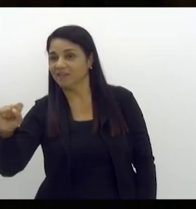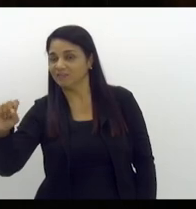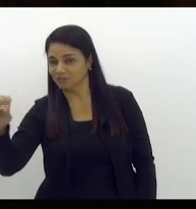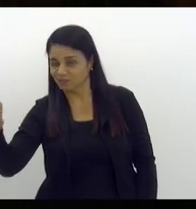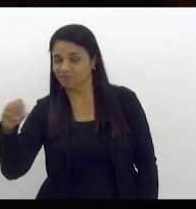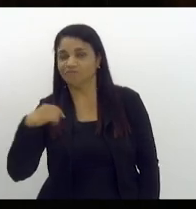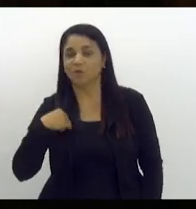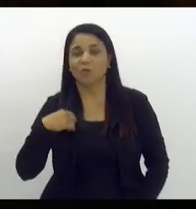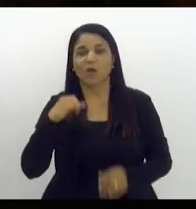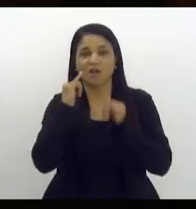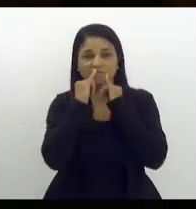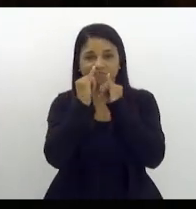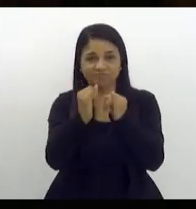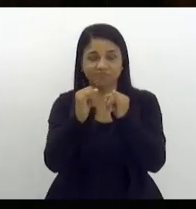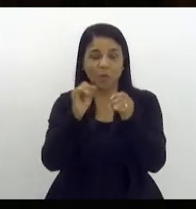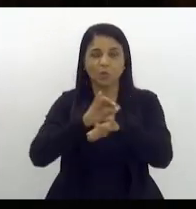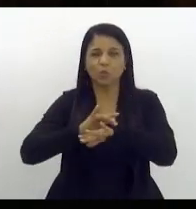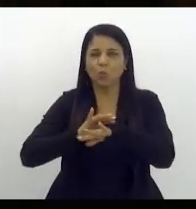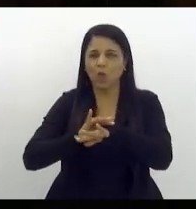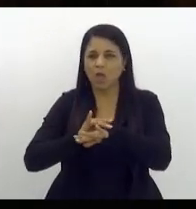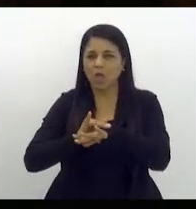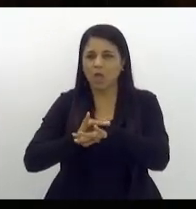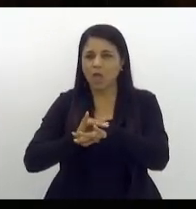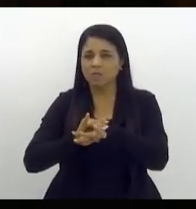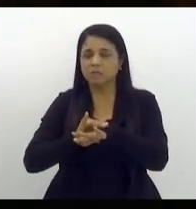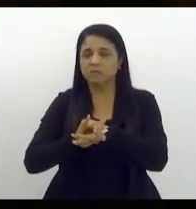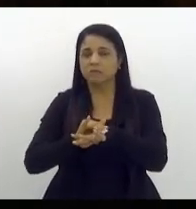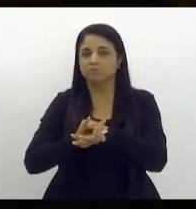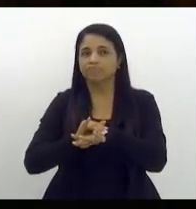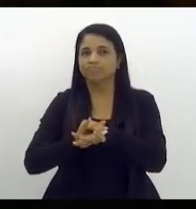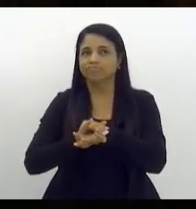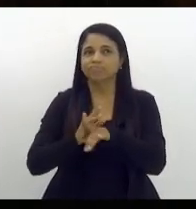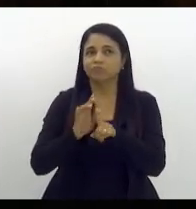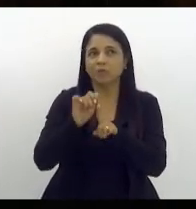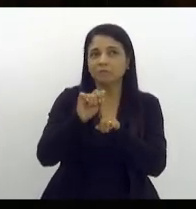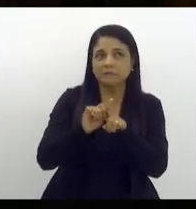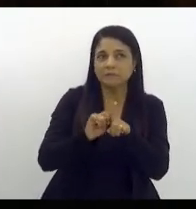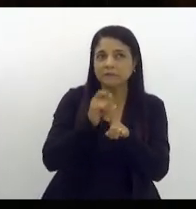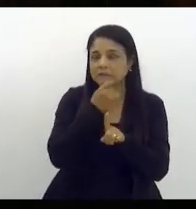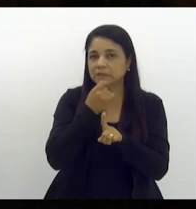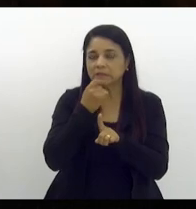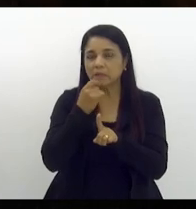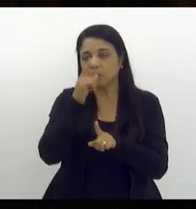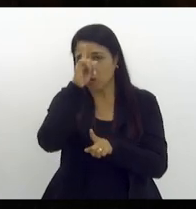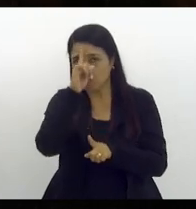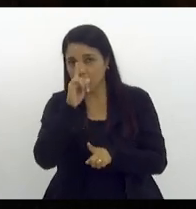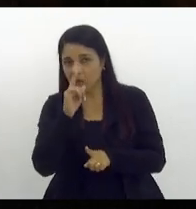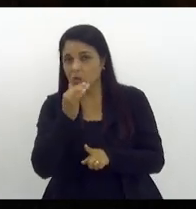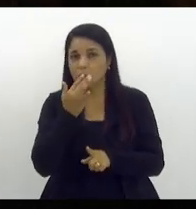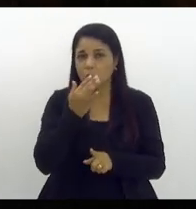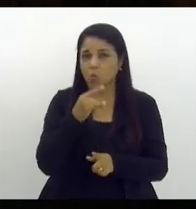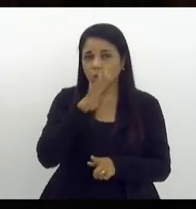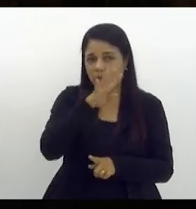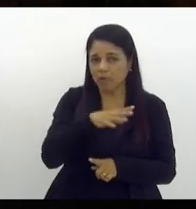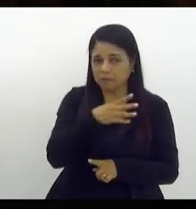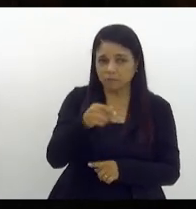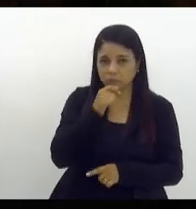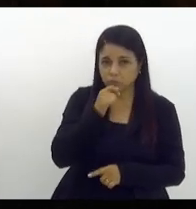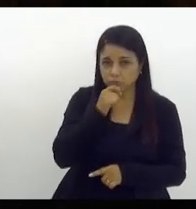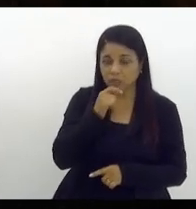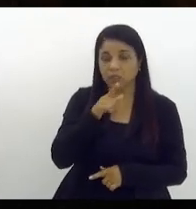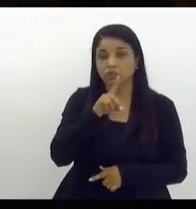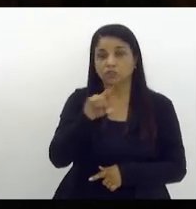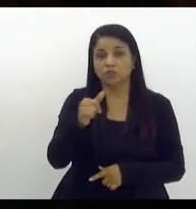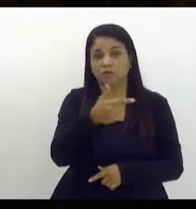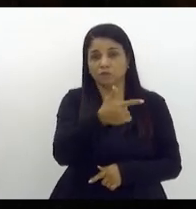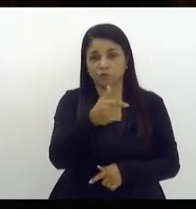de uma doença que talvez ela não tenha o alarde de um setembro amarelo, ela não tenha uma cor no nosso calendário, mas que dia 28 de